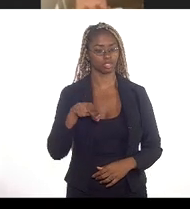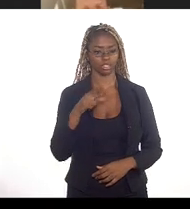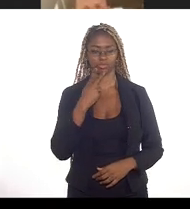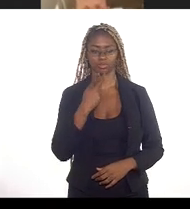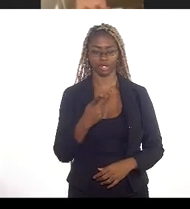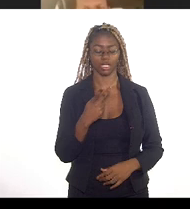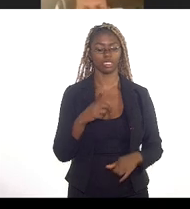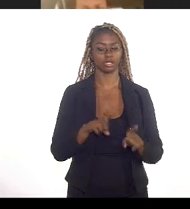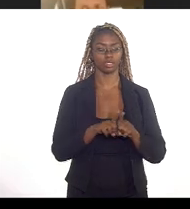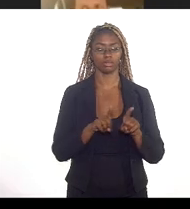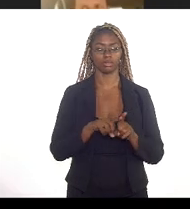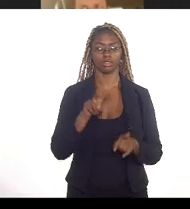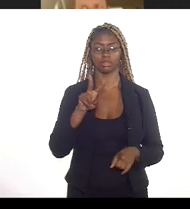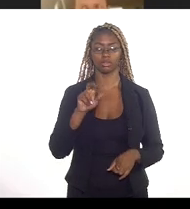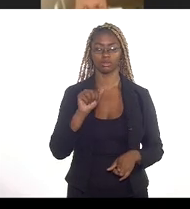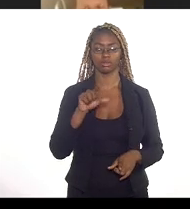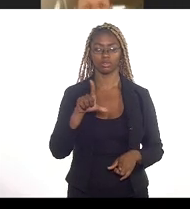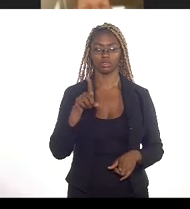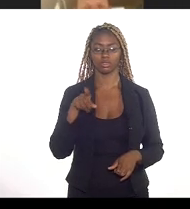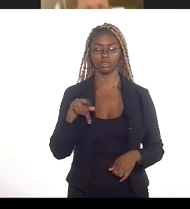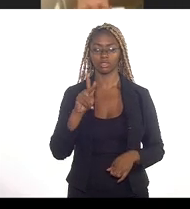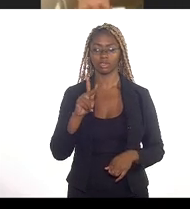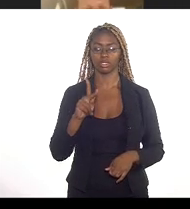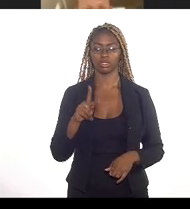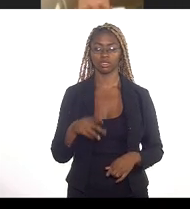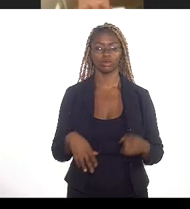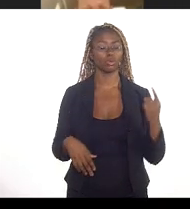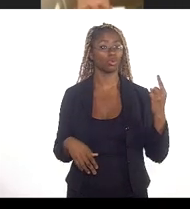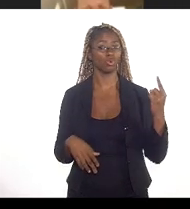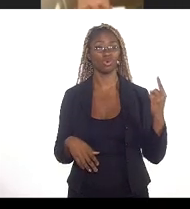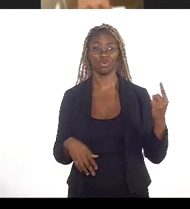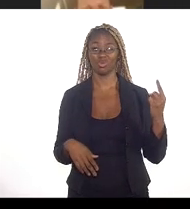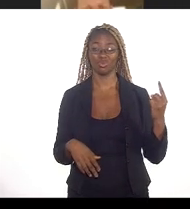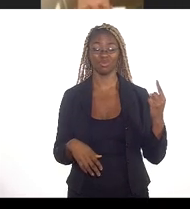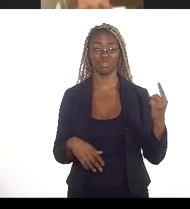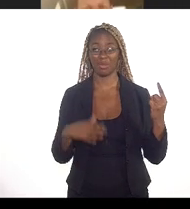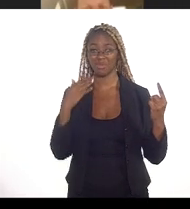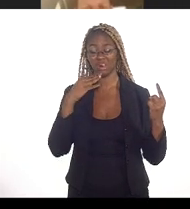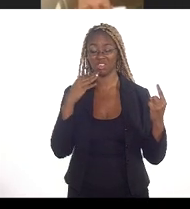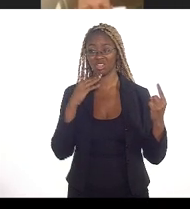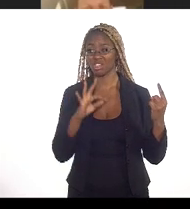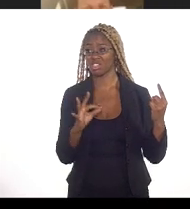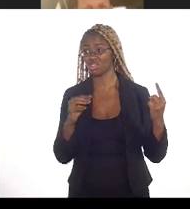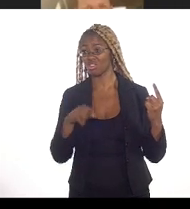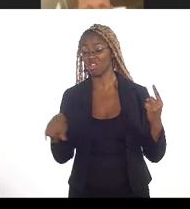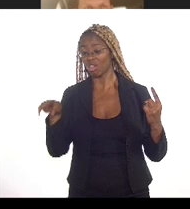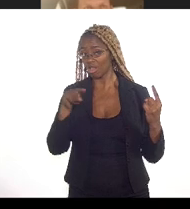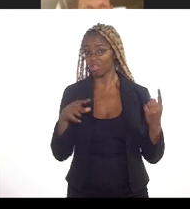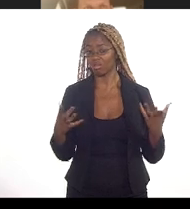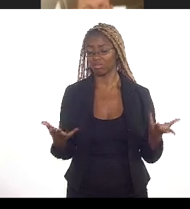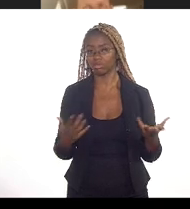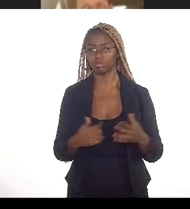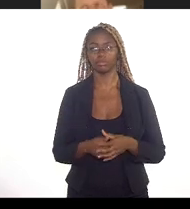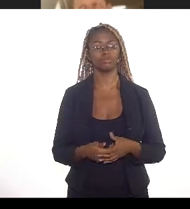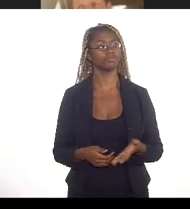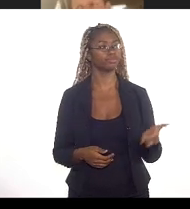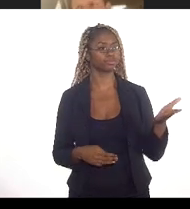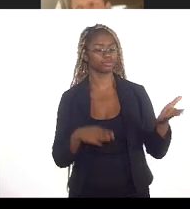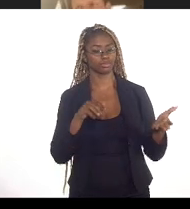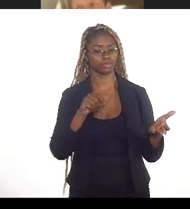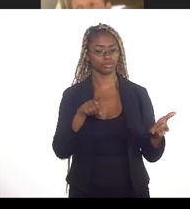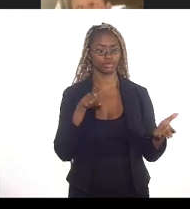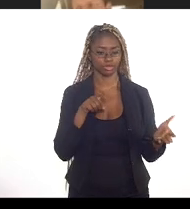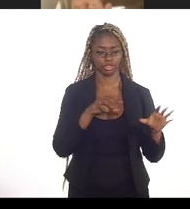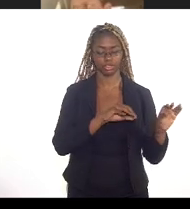mas como eu disse, questão de ordem, uma questão de ordem prejudica as demais questões. Eu vou dar uma encaminhada, vou caminhar para o Max para a gente fazer. Transfere